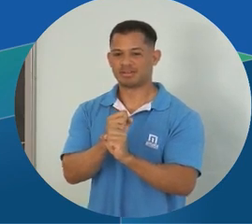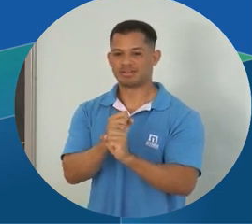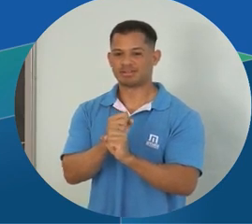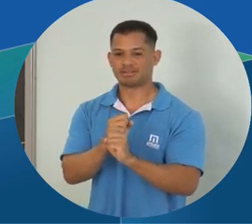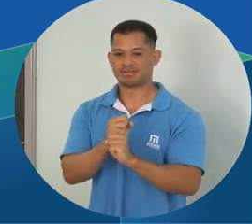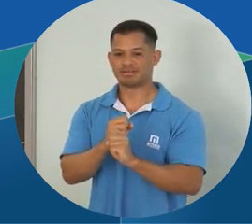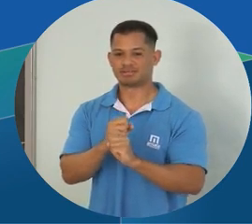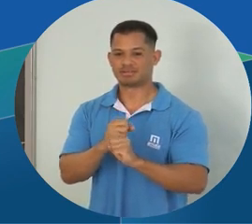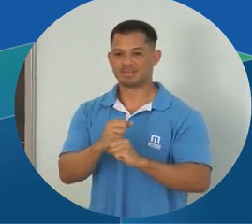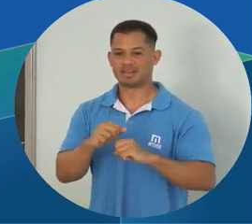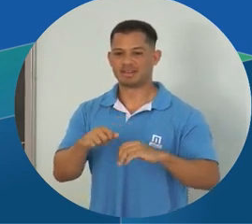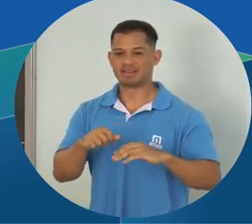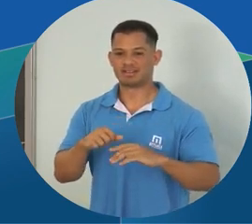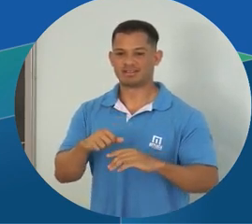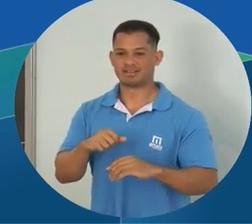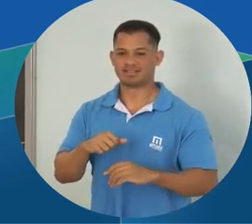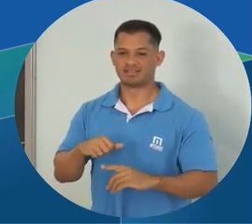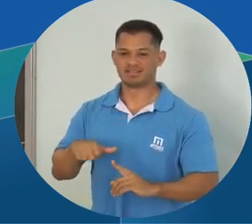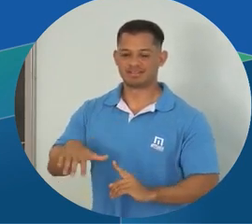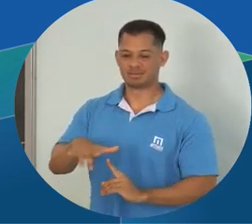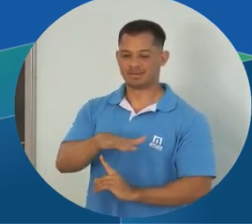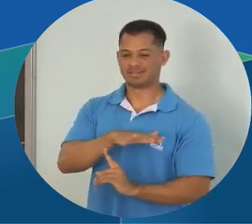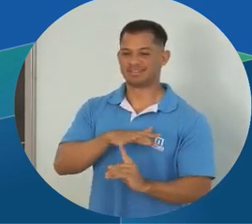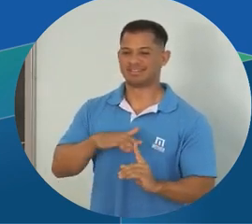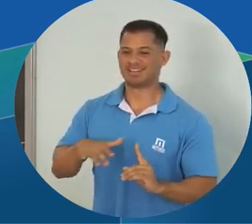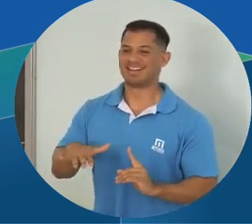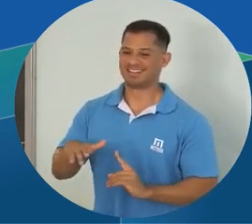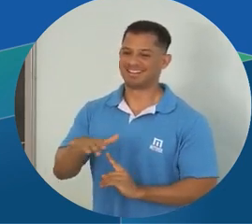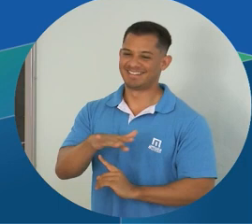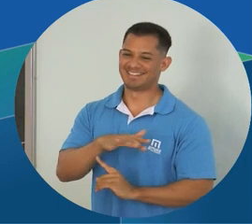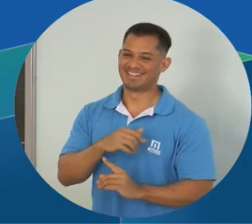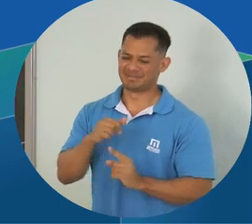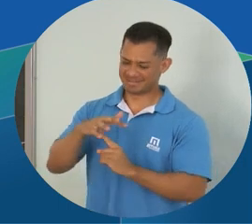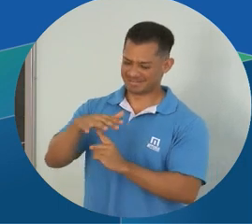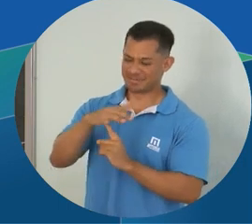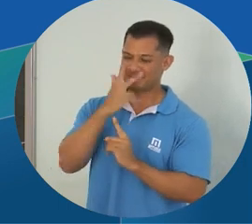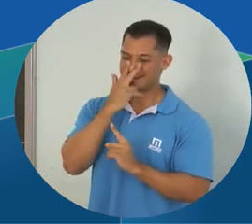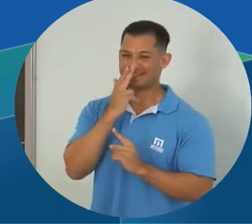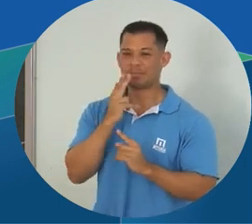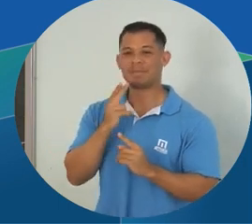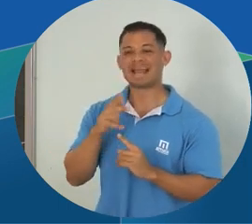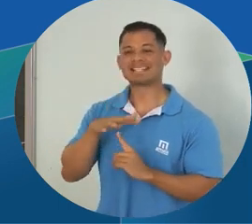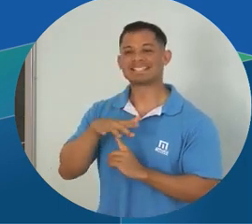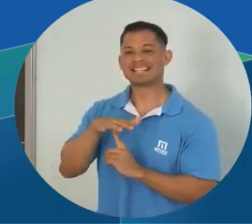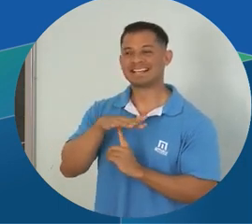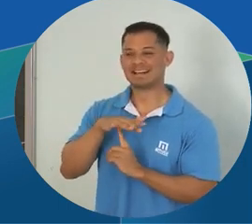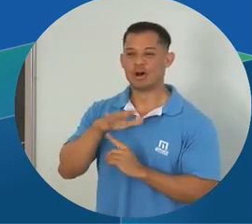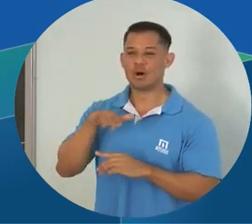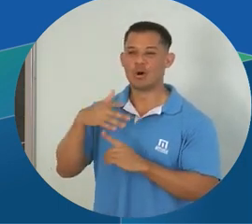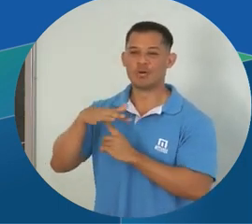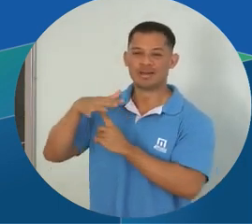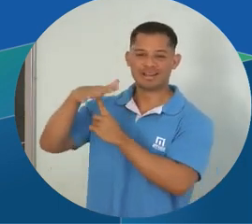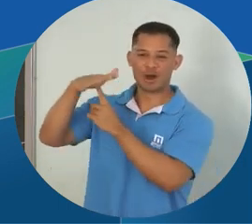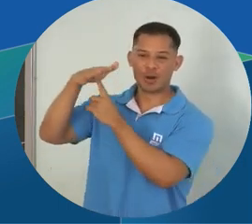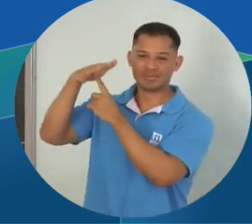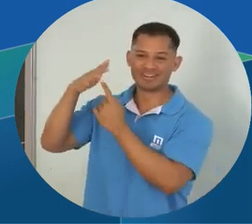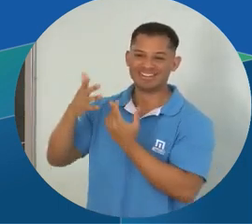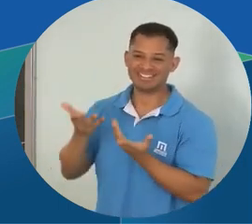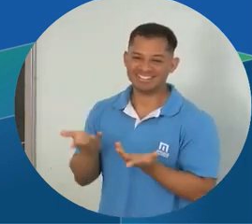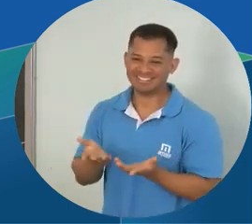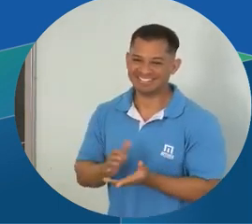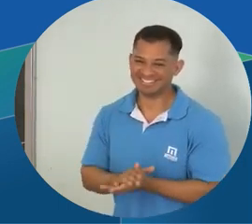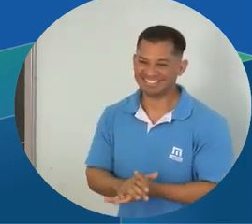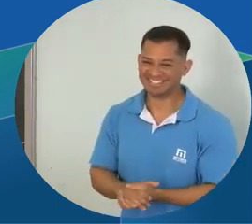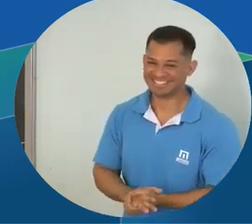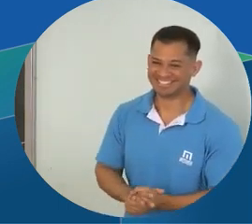coesão, minorado pelo fator de resistência de cada carregamento. Então, tudo isso aqui a Eletrobras pede